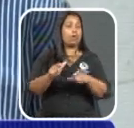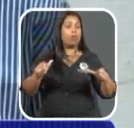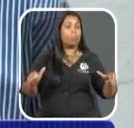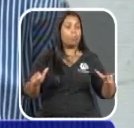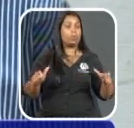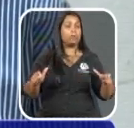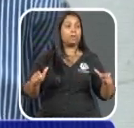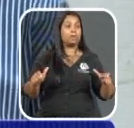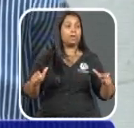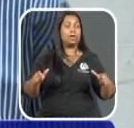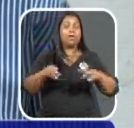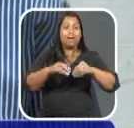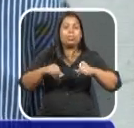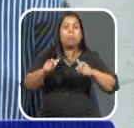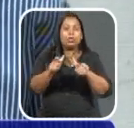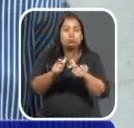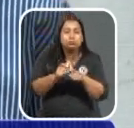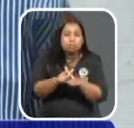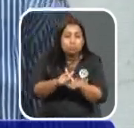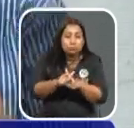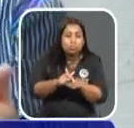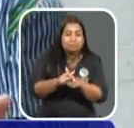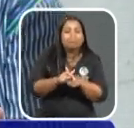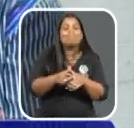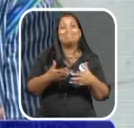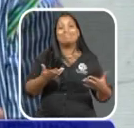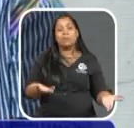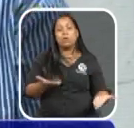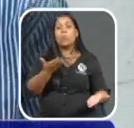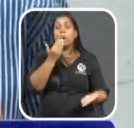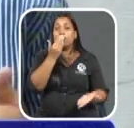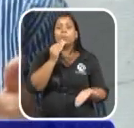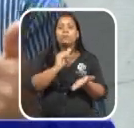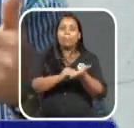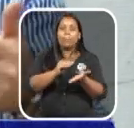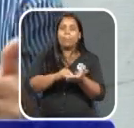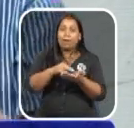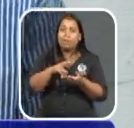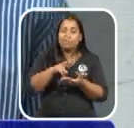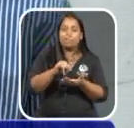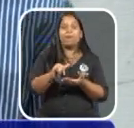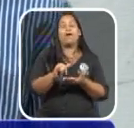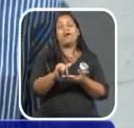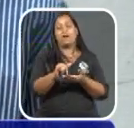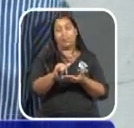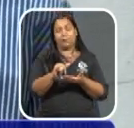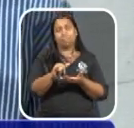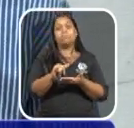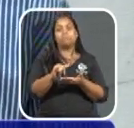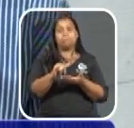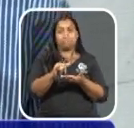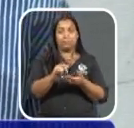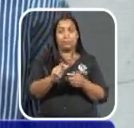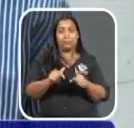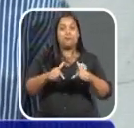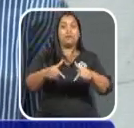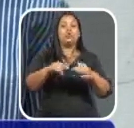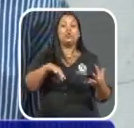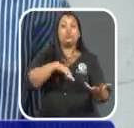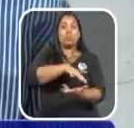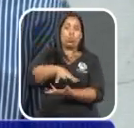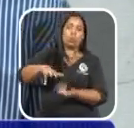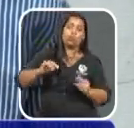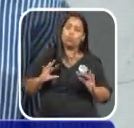se diminui a terra fértil. Então, a escassez de alimento, em breve, será de enfrentamento da